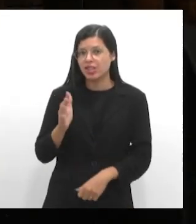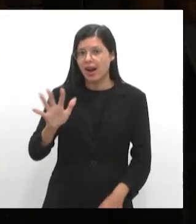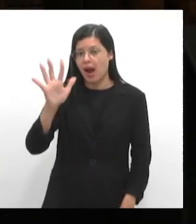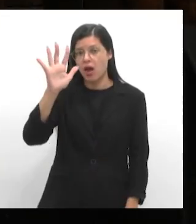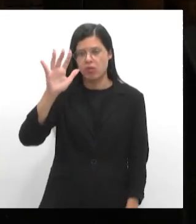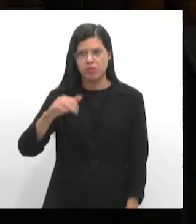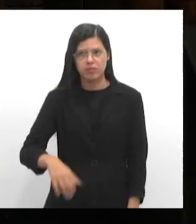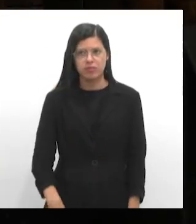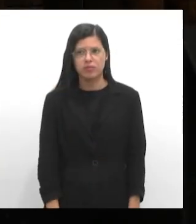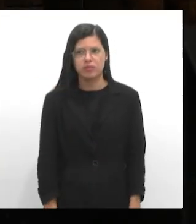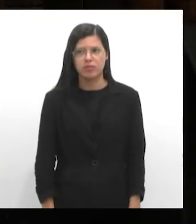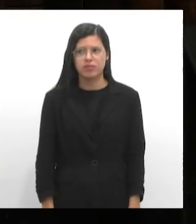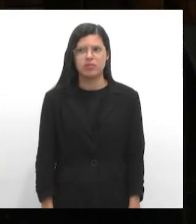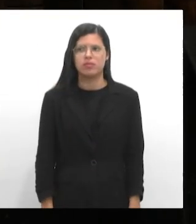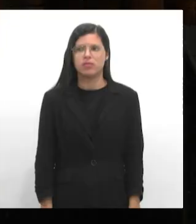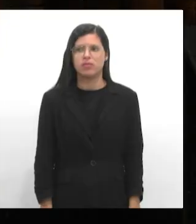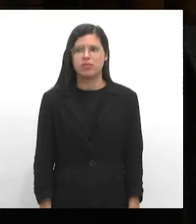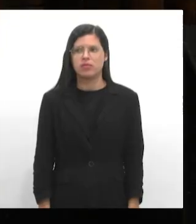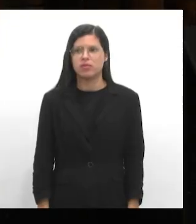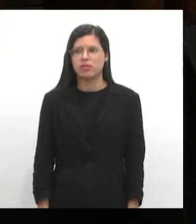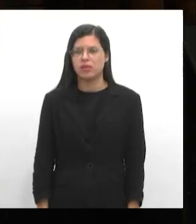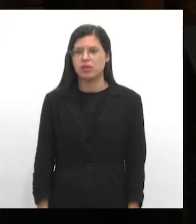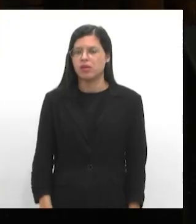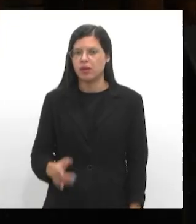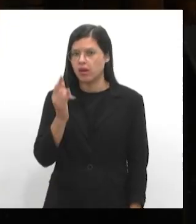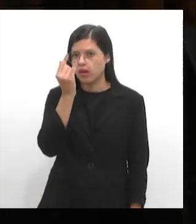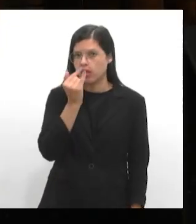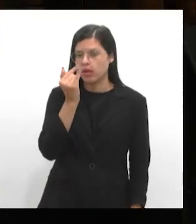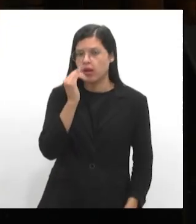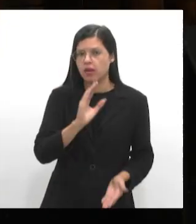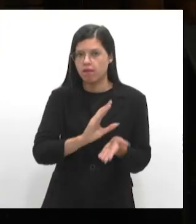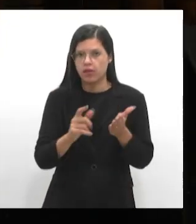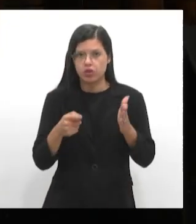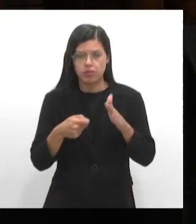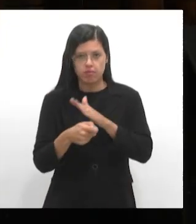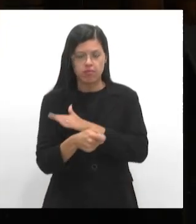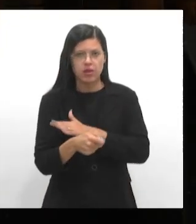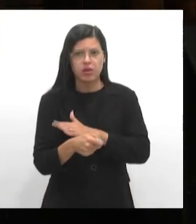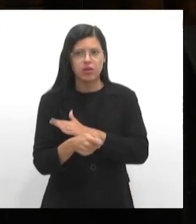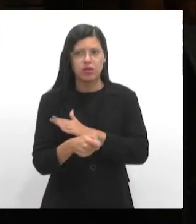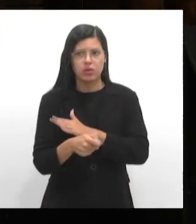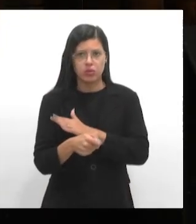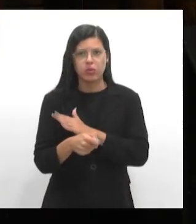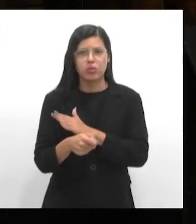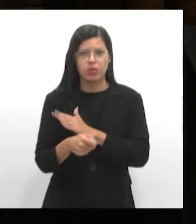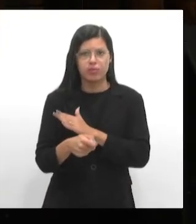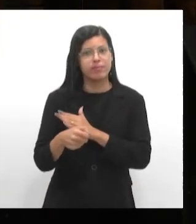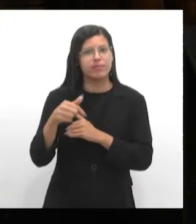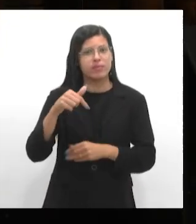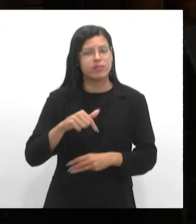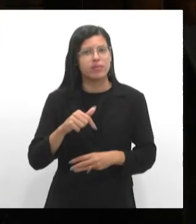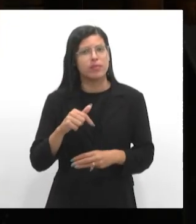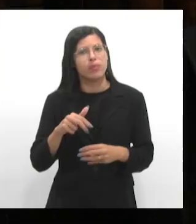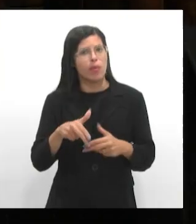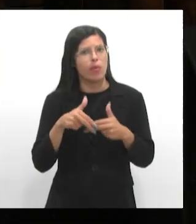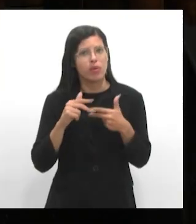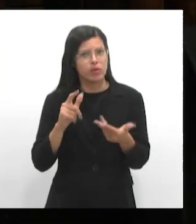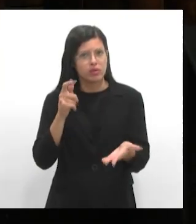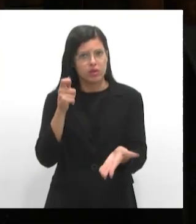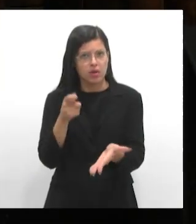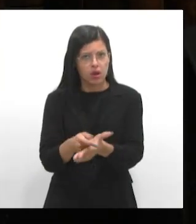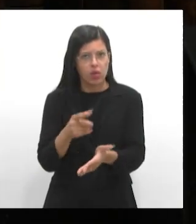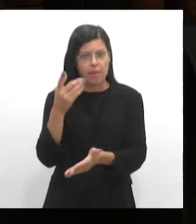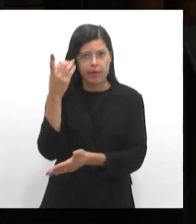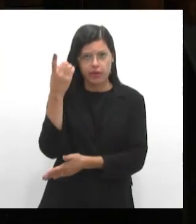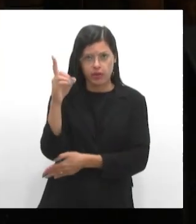né? Para que atraia de investimentos para cá, em detrimento da compra de